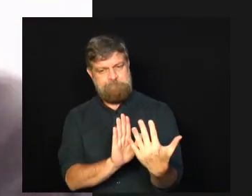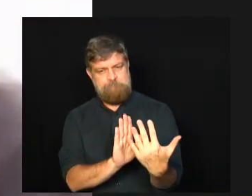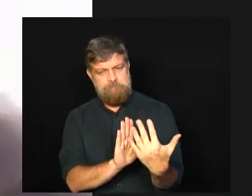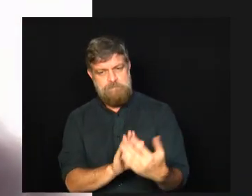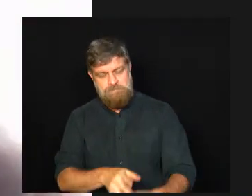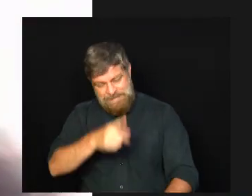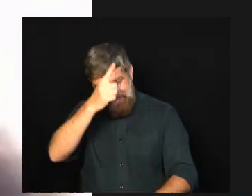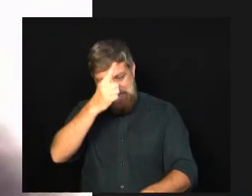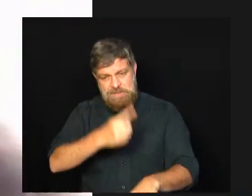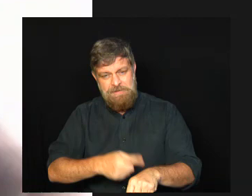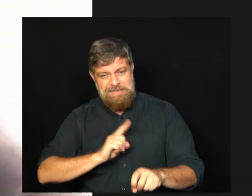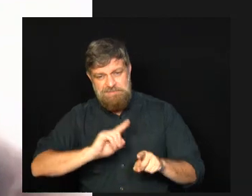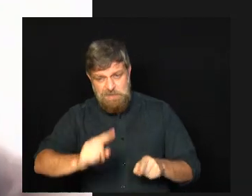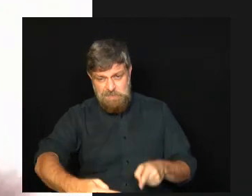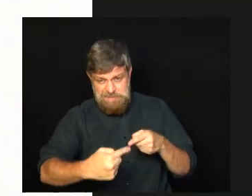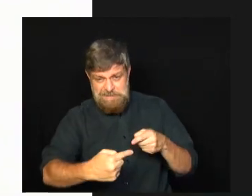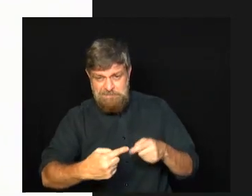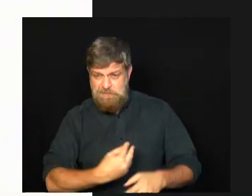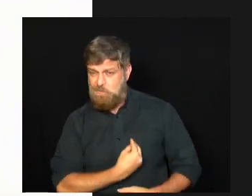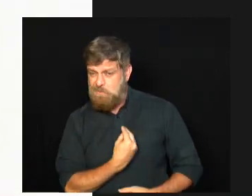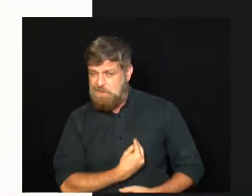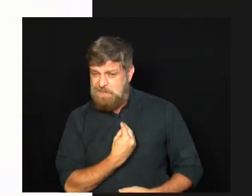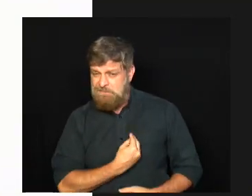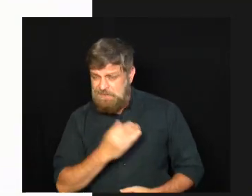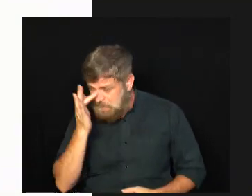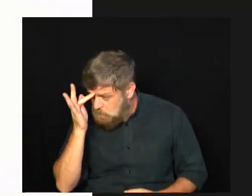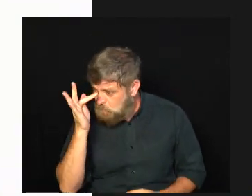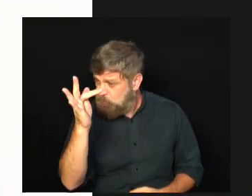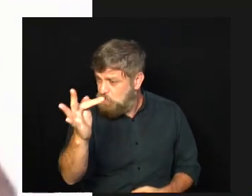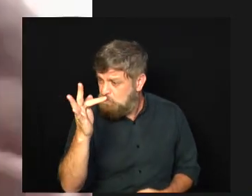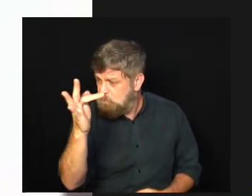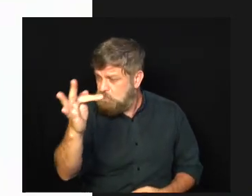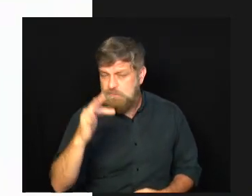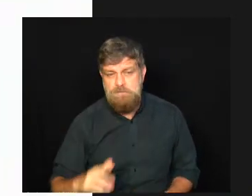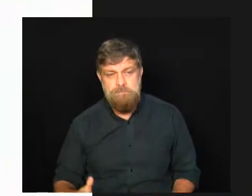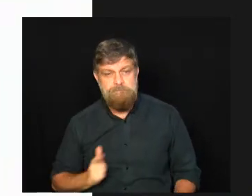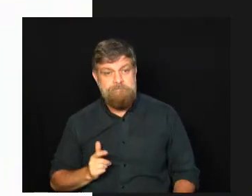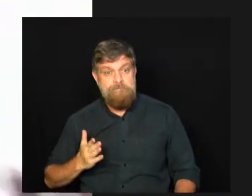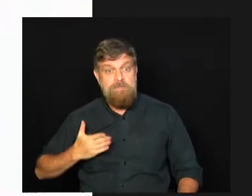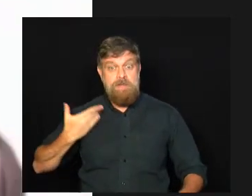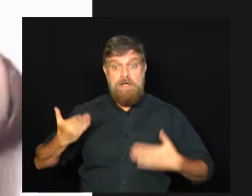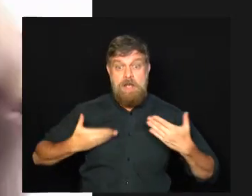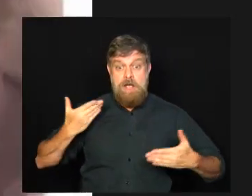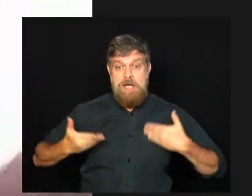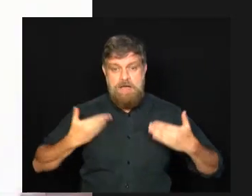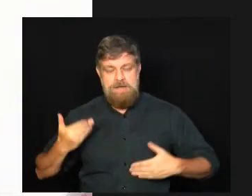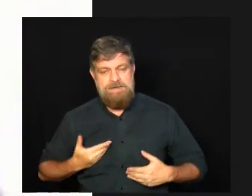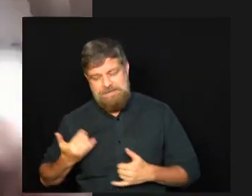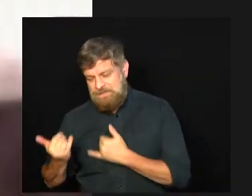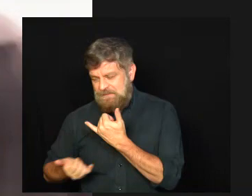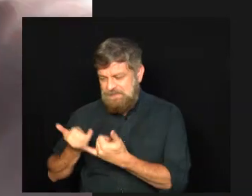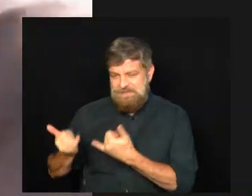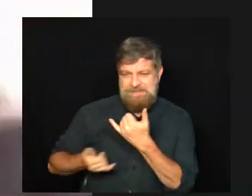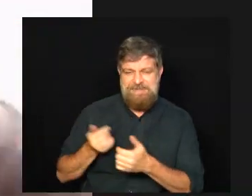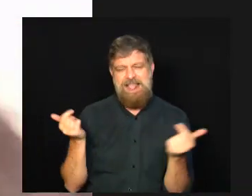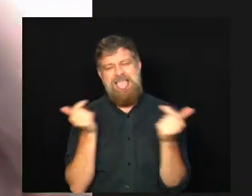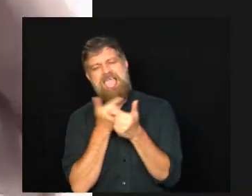diante de desafios da vida no futuro. A alegria. A criança brinca,